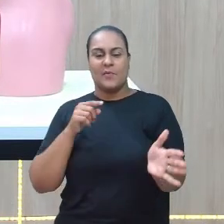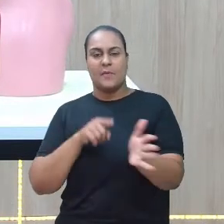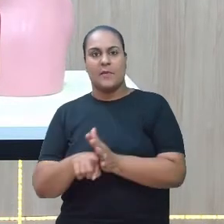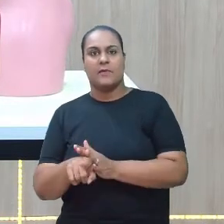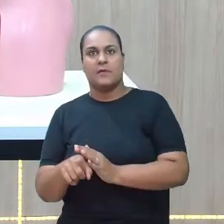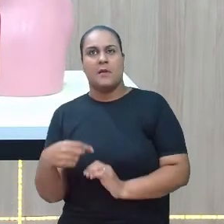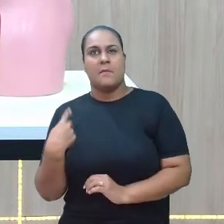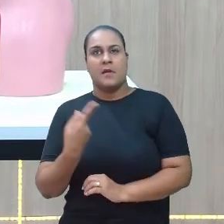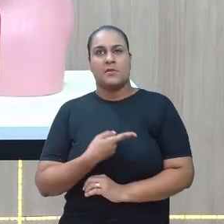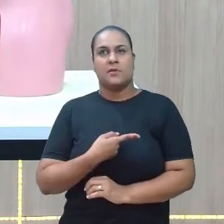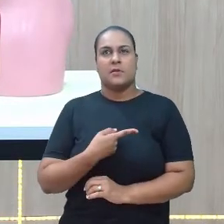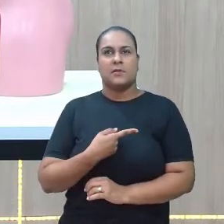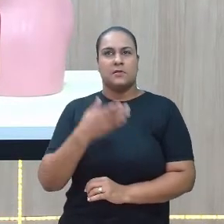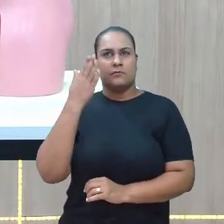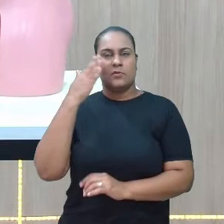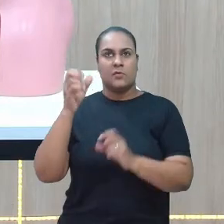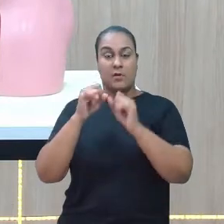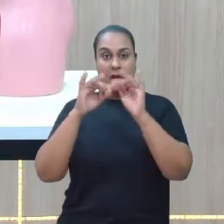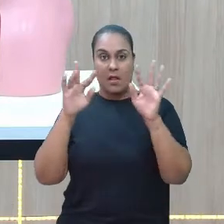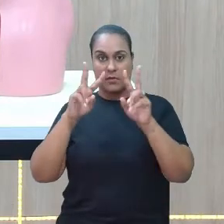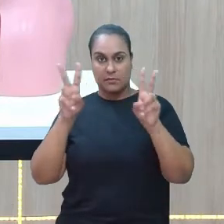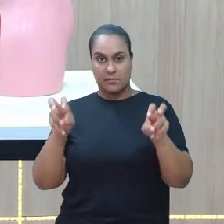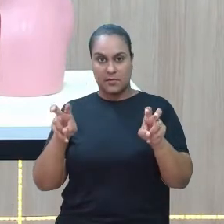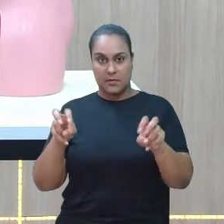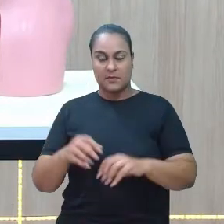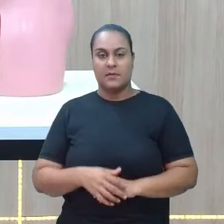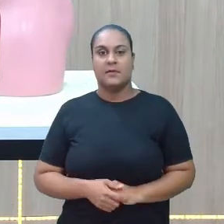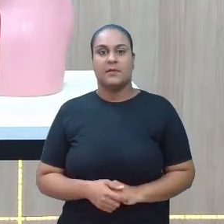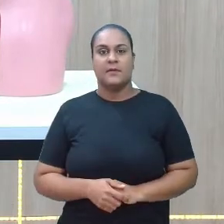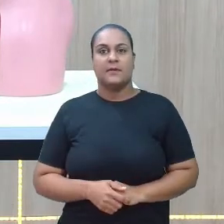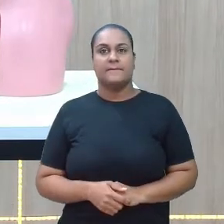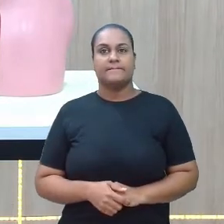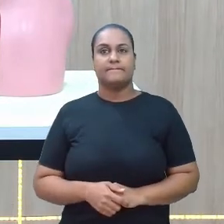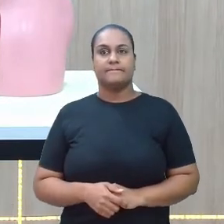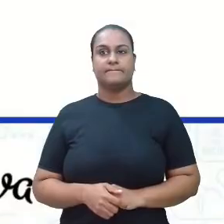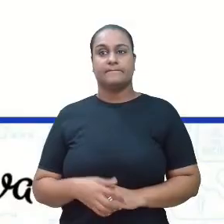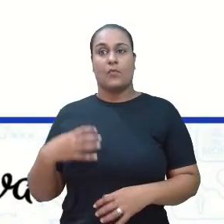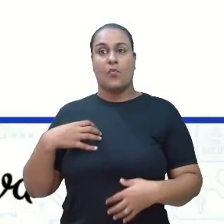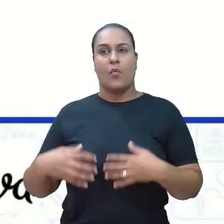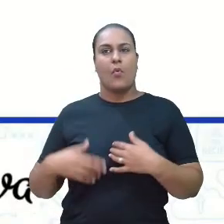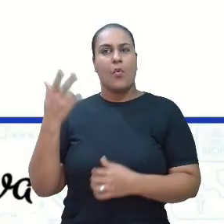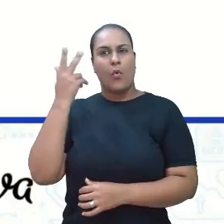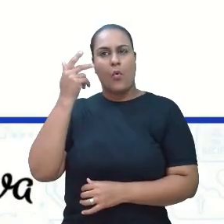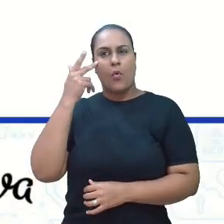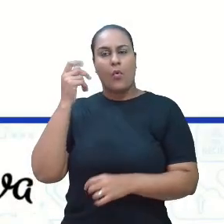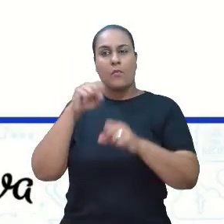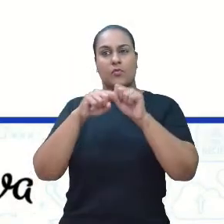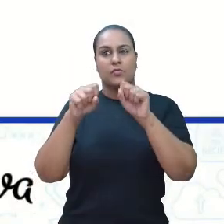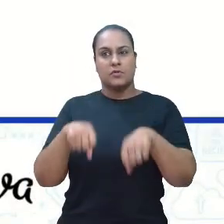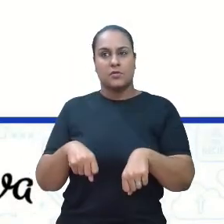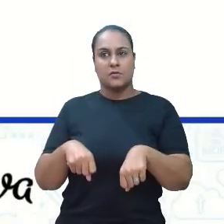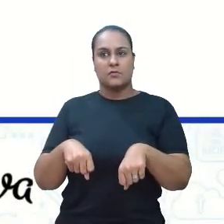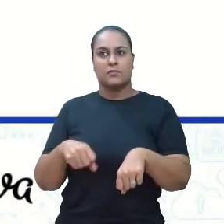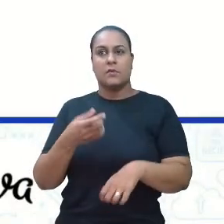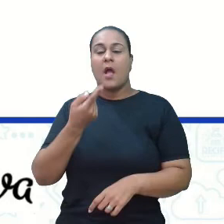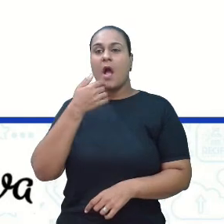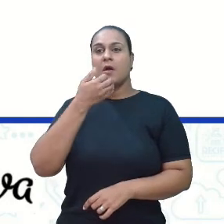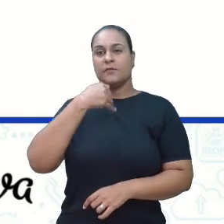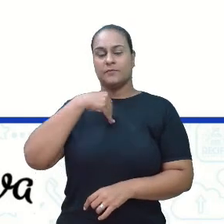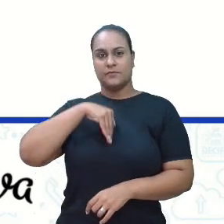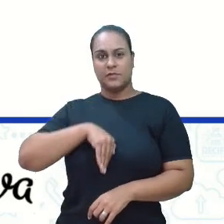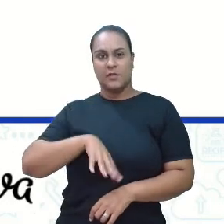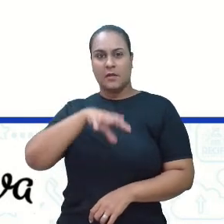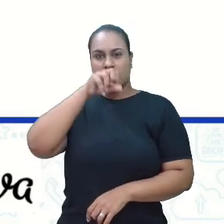para ver se a gente assimilou direitinho. Vamos fazer aqui. Um órgão comum ao sistema digestório e